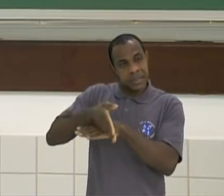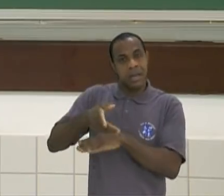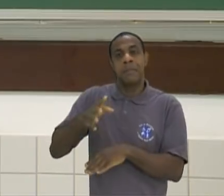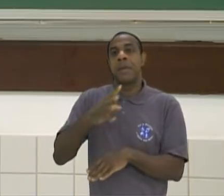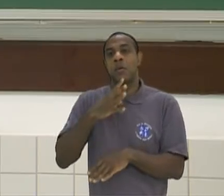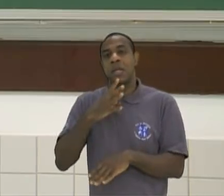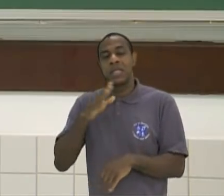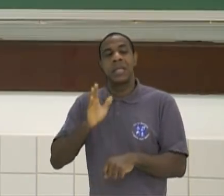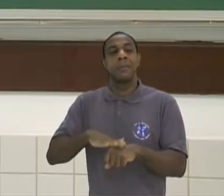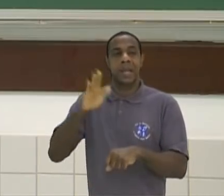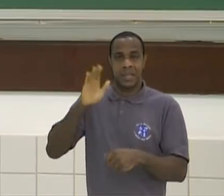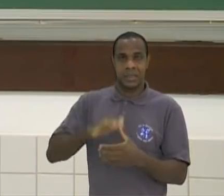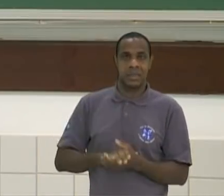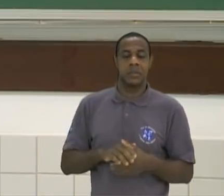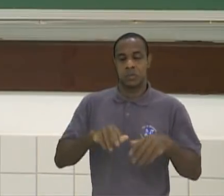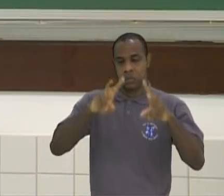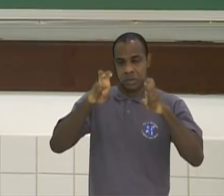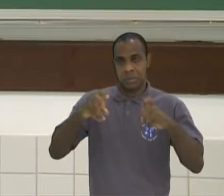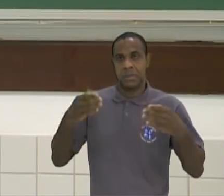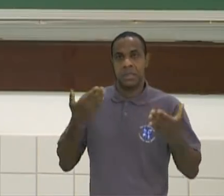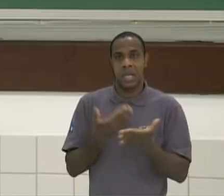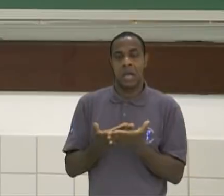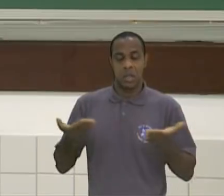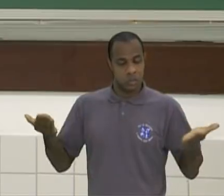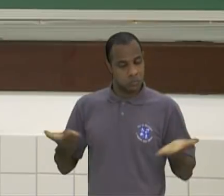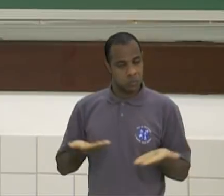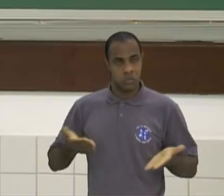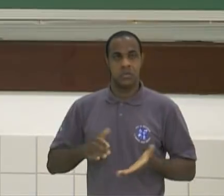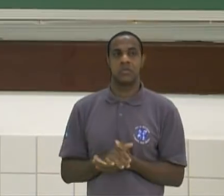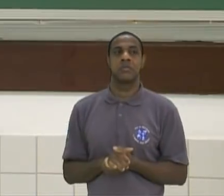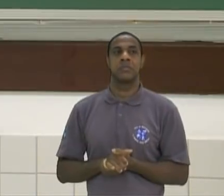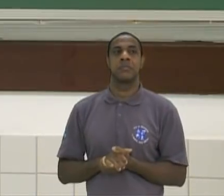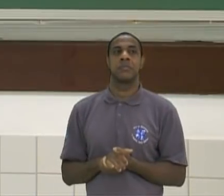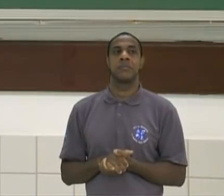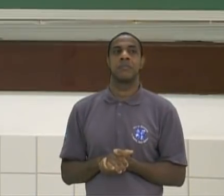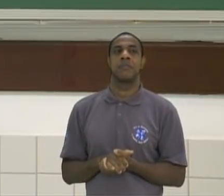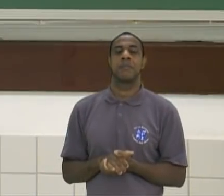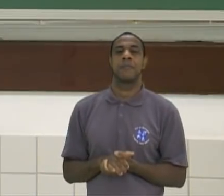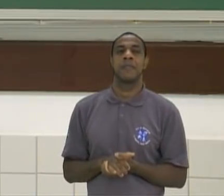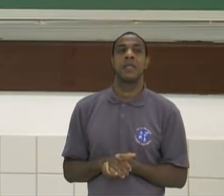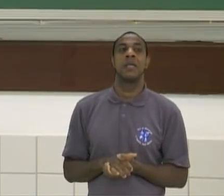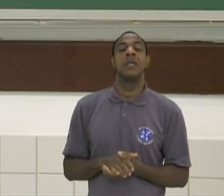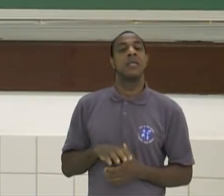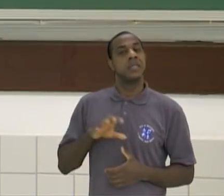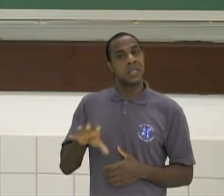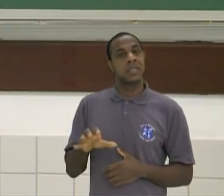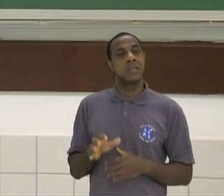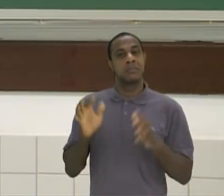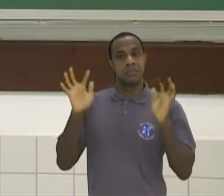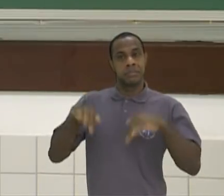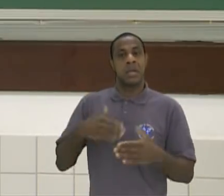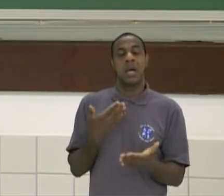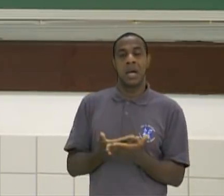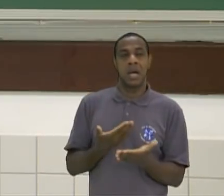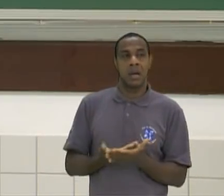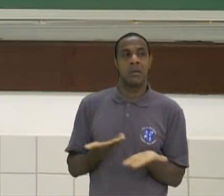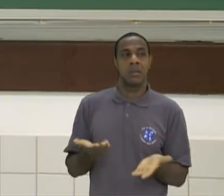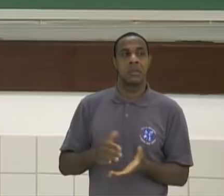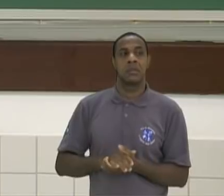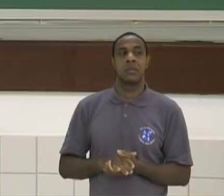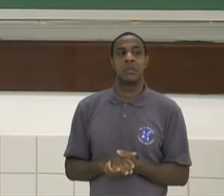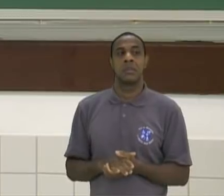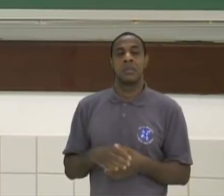pouco mais sobre o tema da aula de hoje, dentro do quadro Saiba Mais. E assim, fechamos a nossa aula, em que